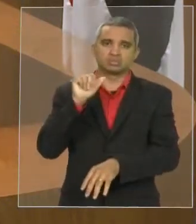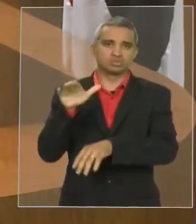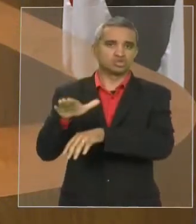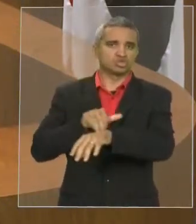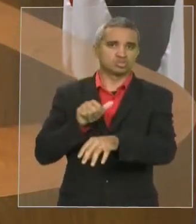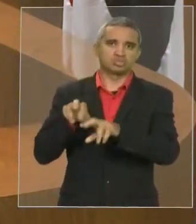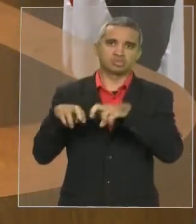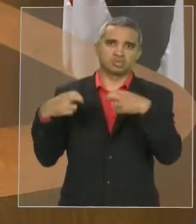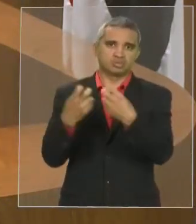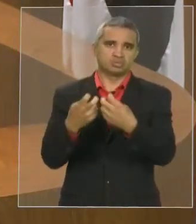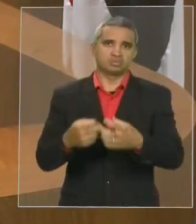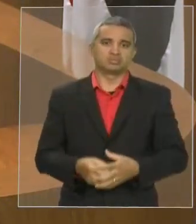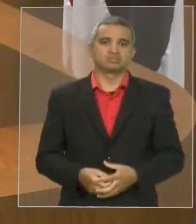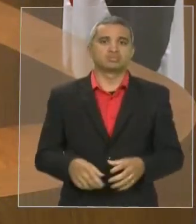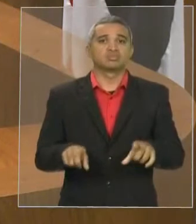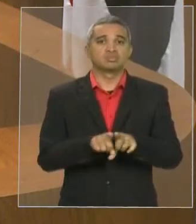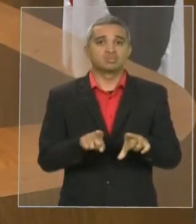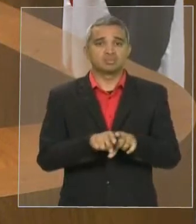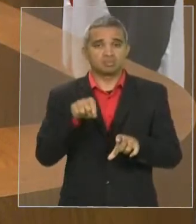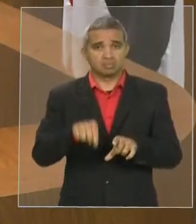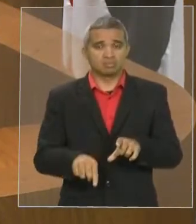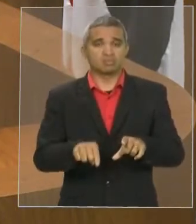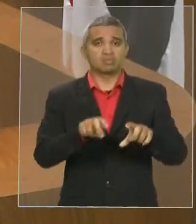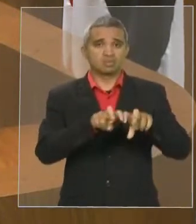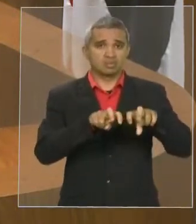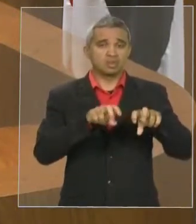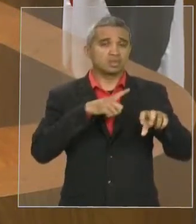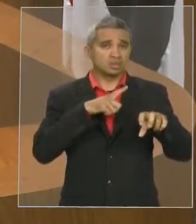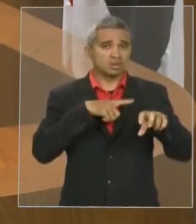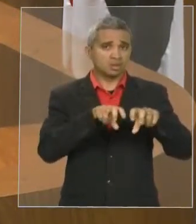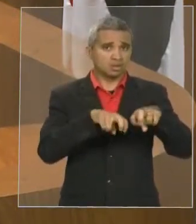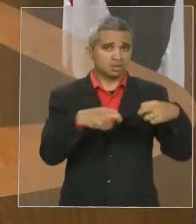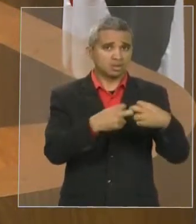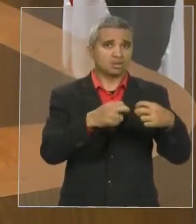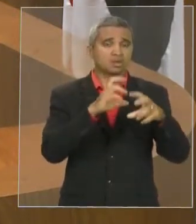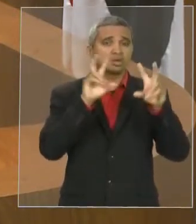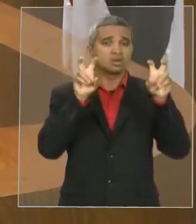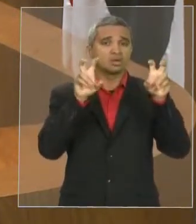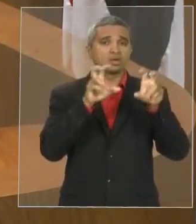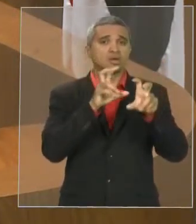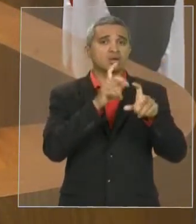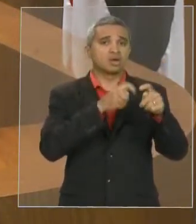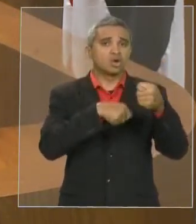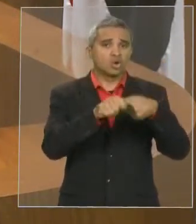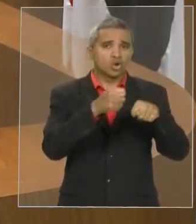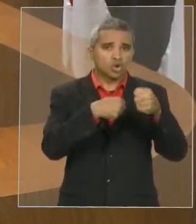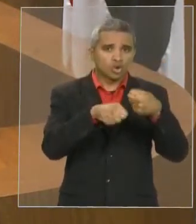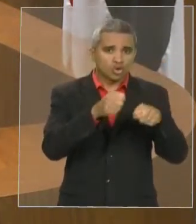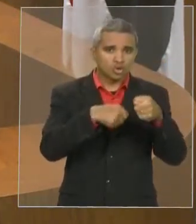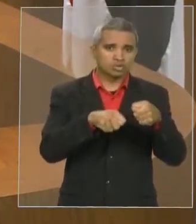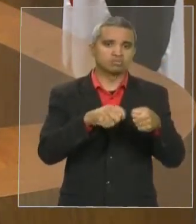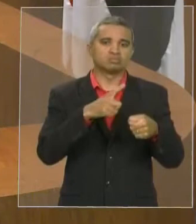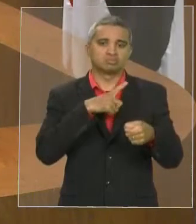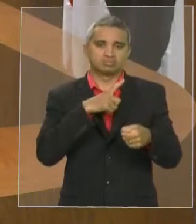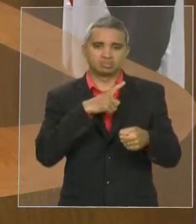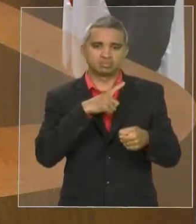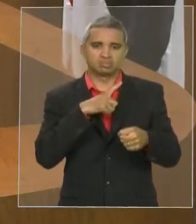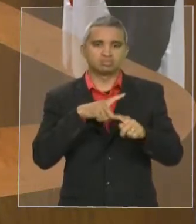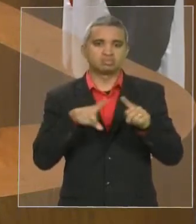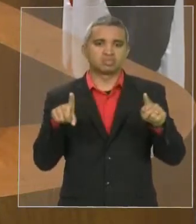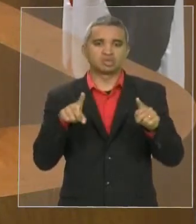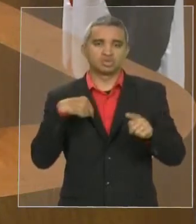até engraçado, não existe voto contrário, não existe discussão, não existe nenhum tipo de debate, deputada Graça Paz. Pelo que tenho